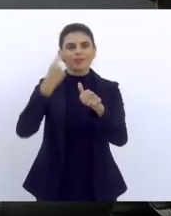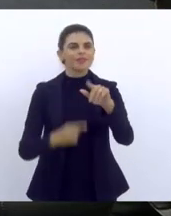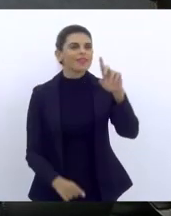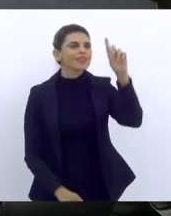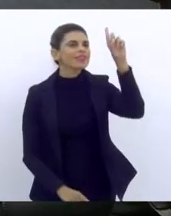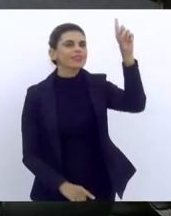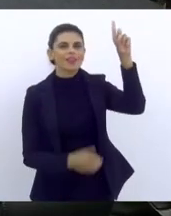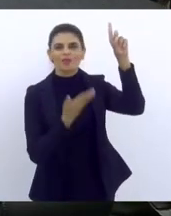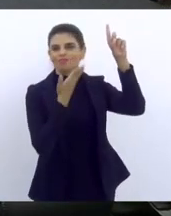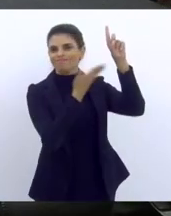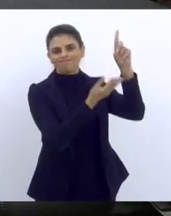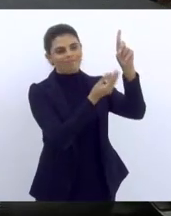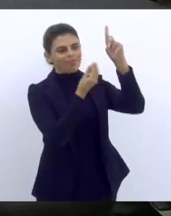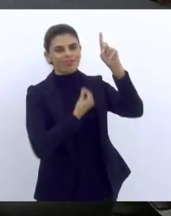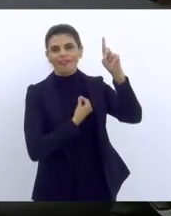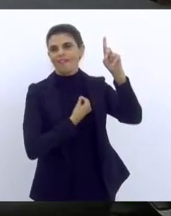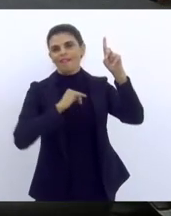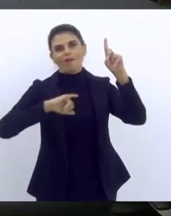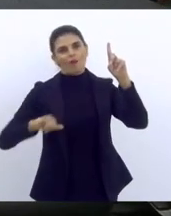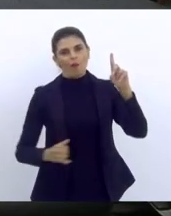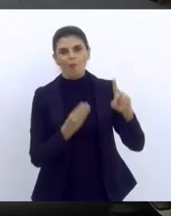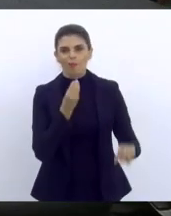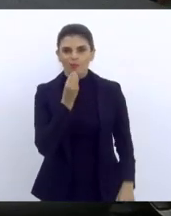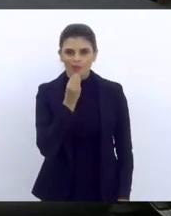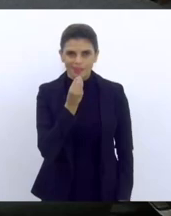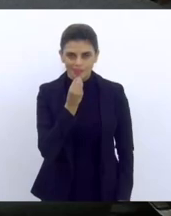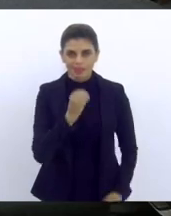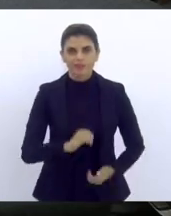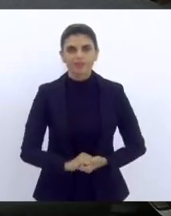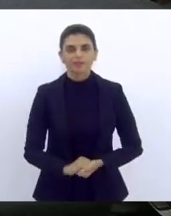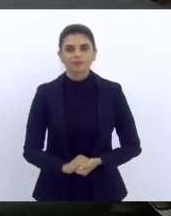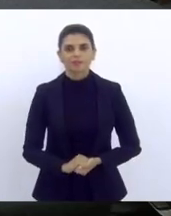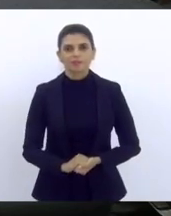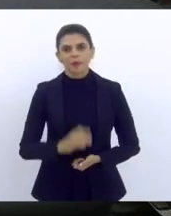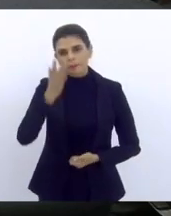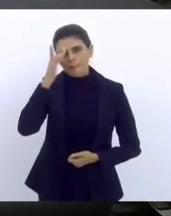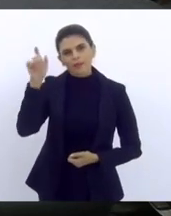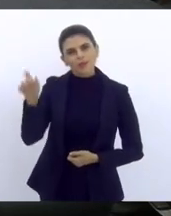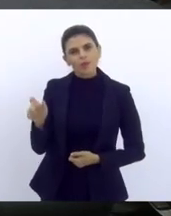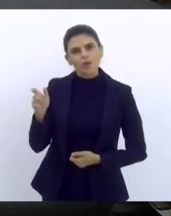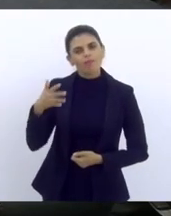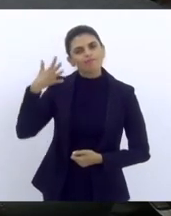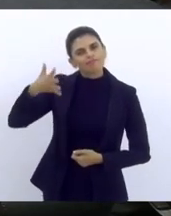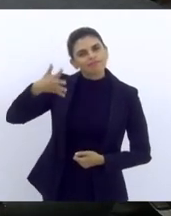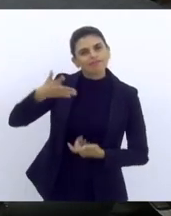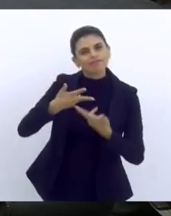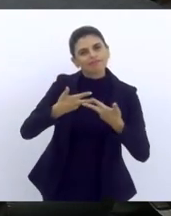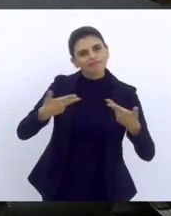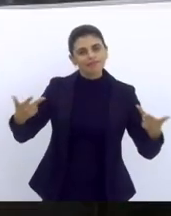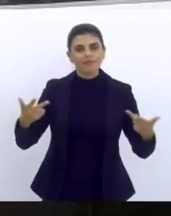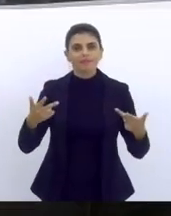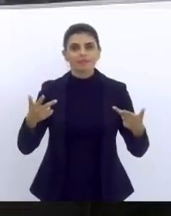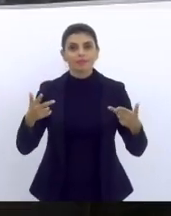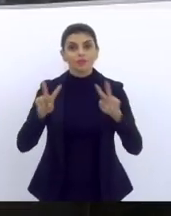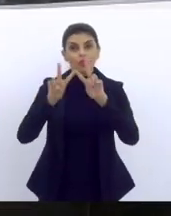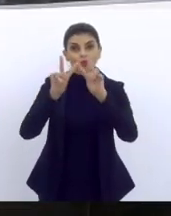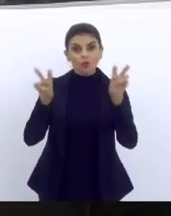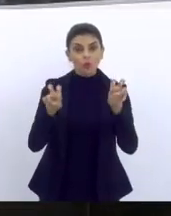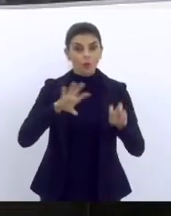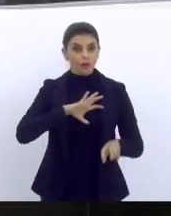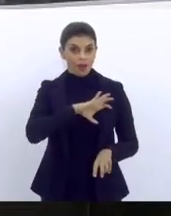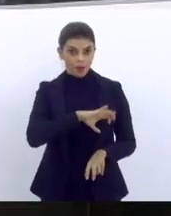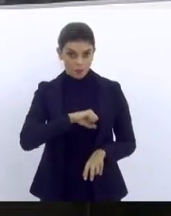Librelon, pela oportunidade. Bom, começaram a falar, ele começou falando de amor, de